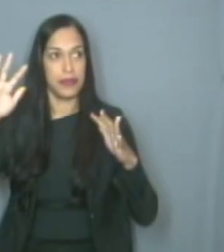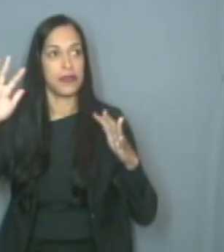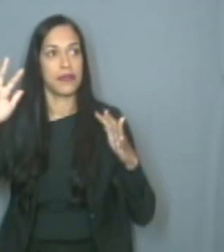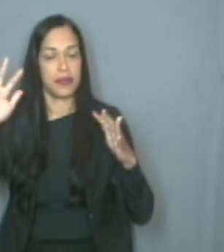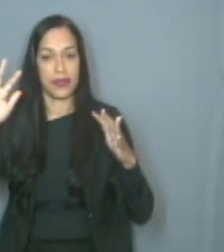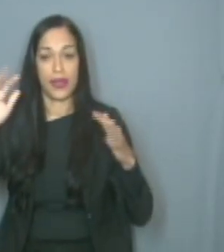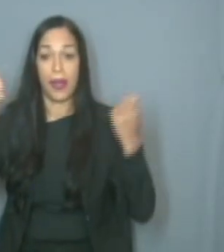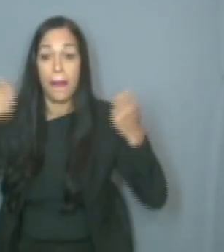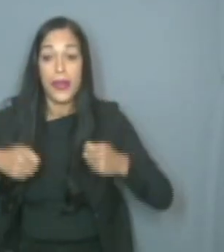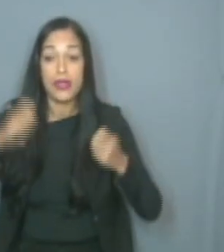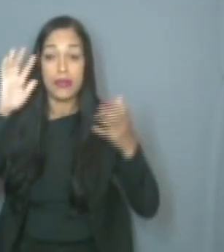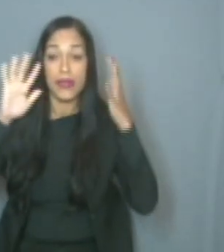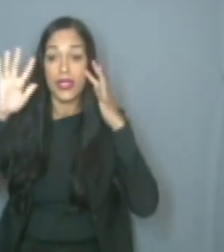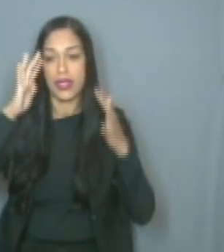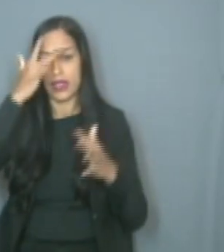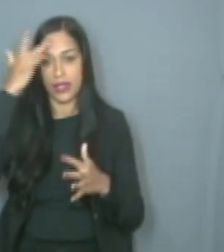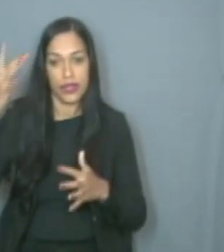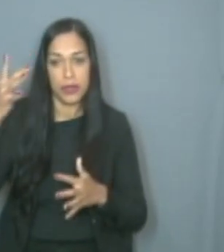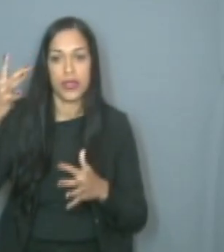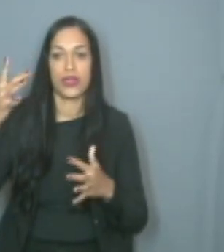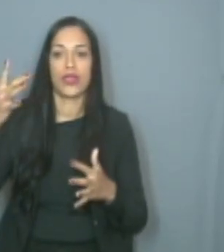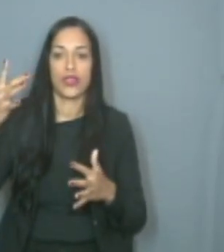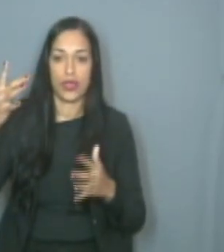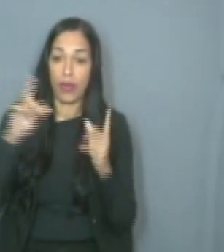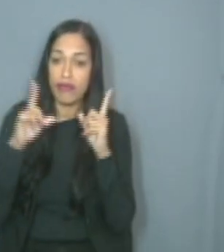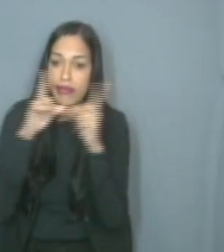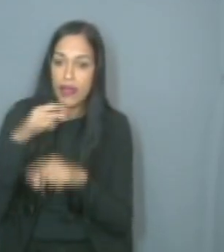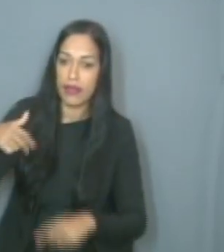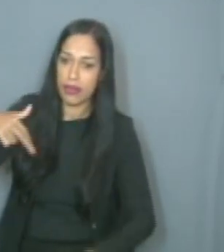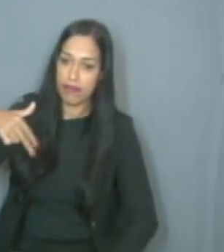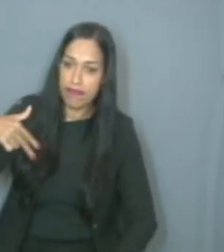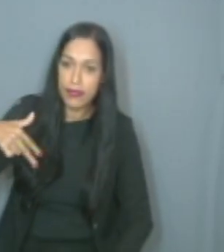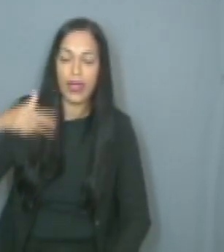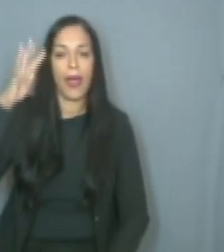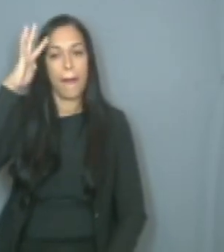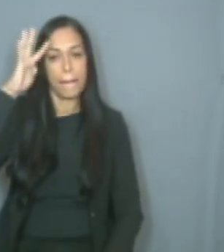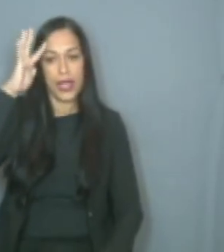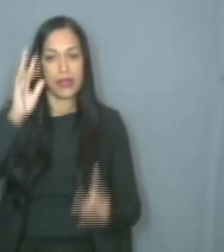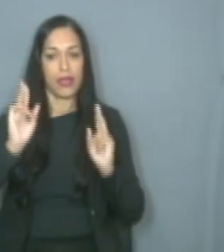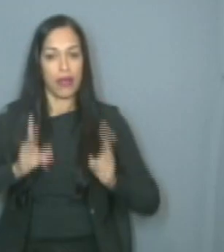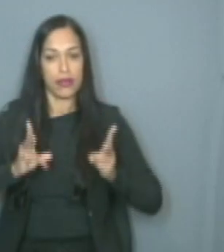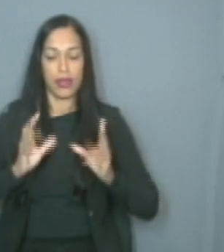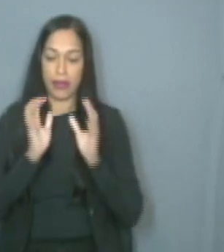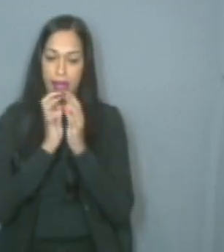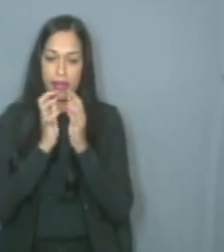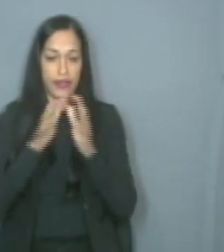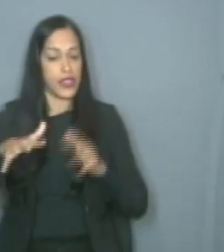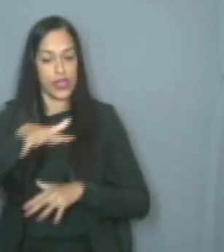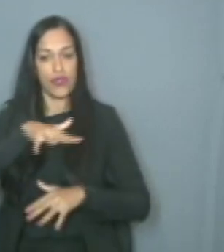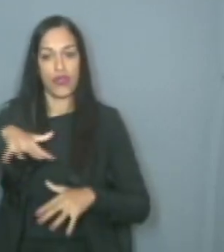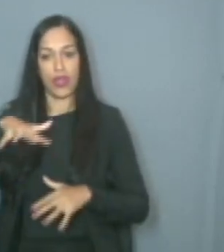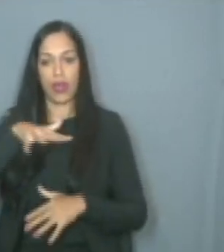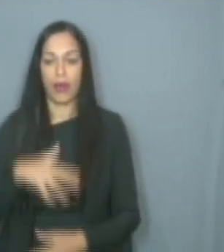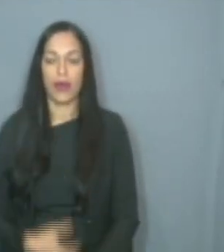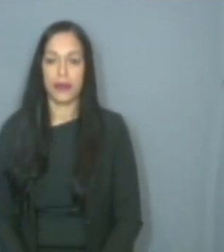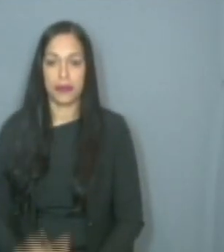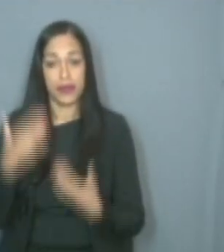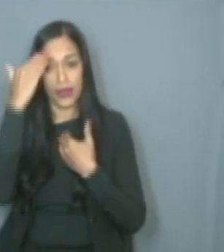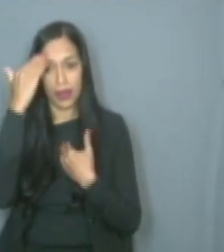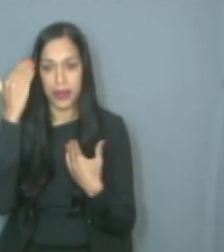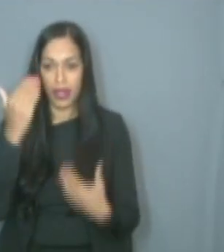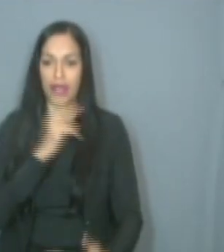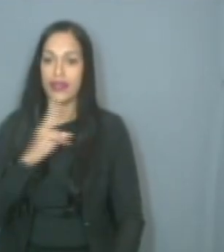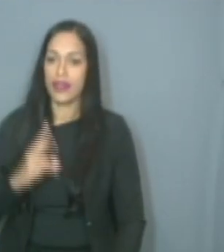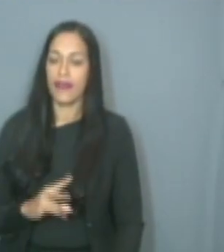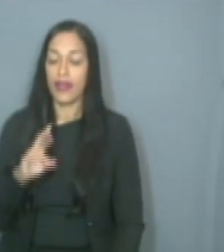precisa pensar nas pessoas com mobilidade reduzida. E a gente precisa pensar sempre no recifense de uma maneira geral. Muito obrigada,